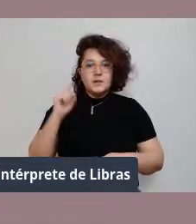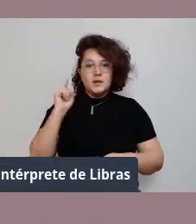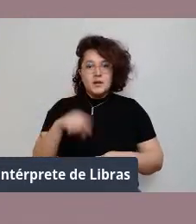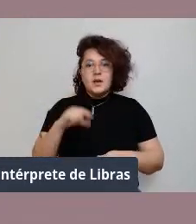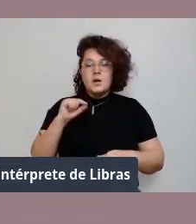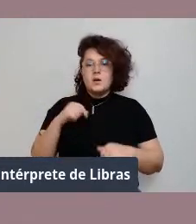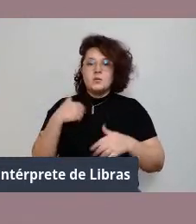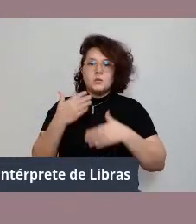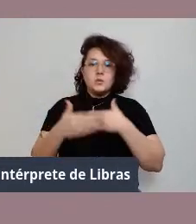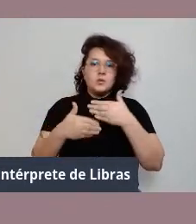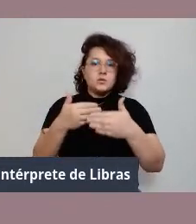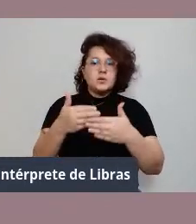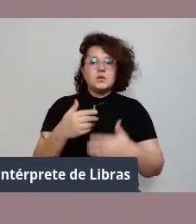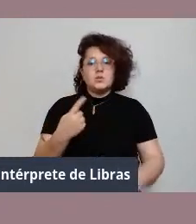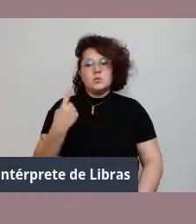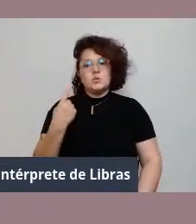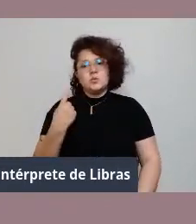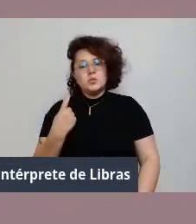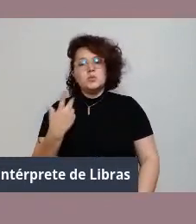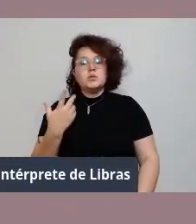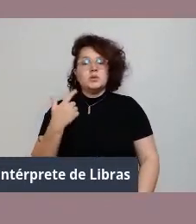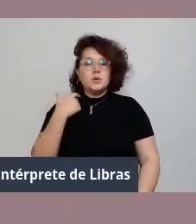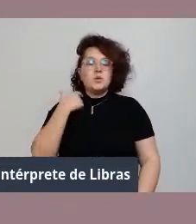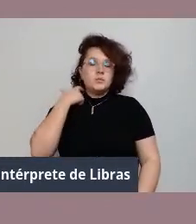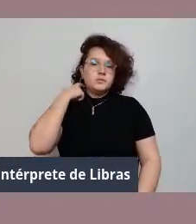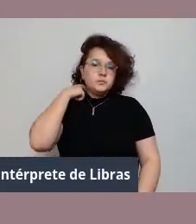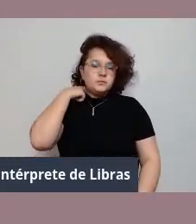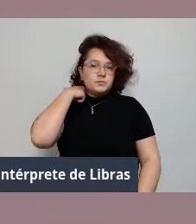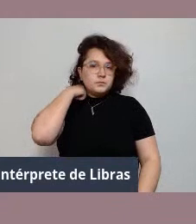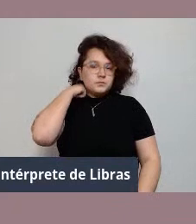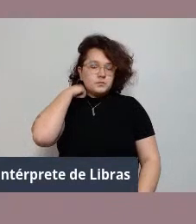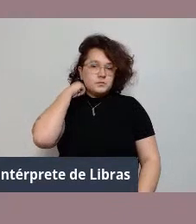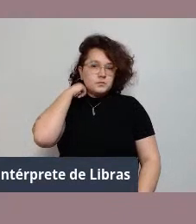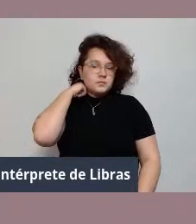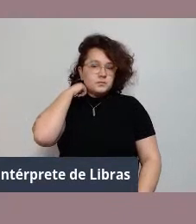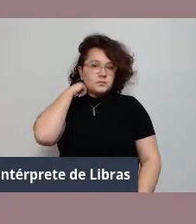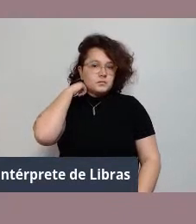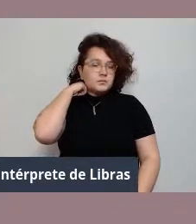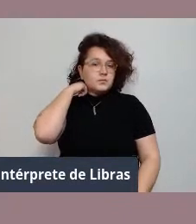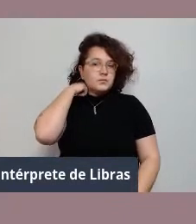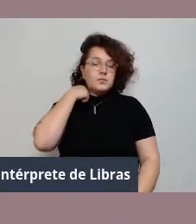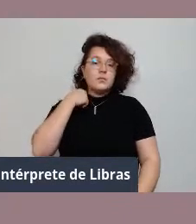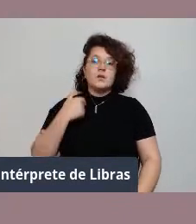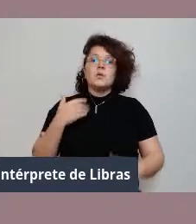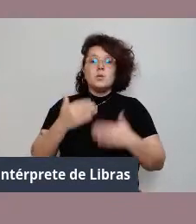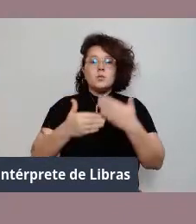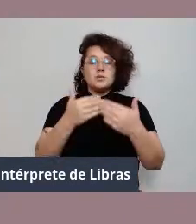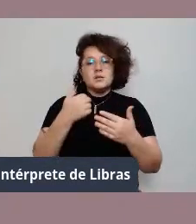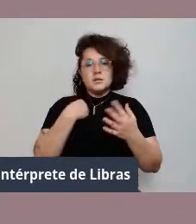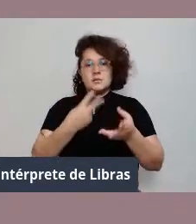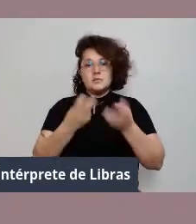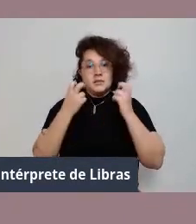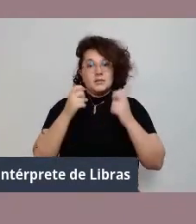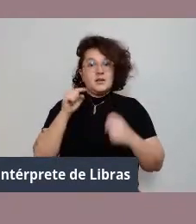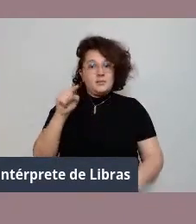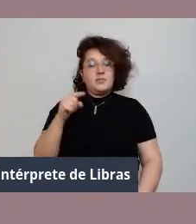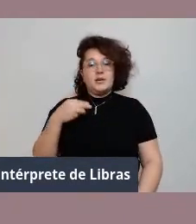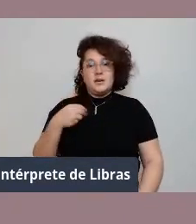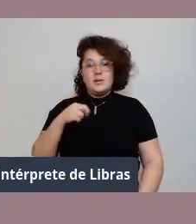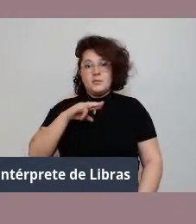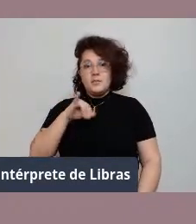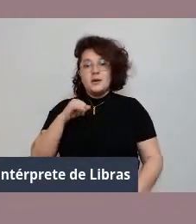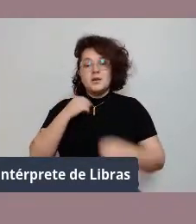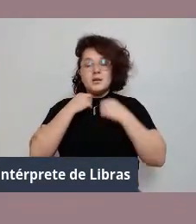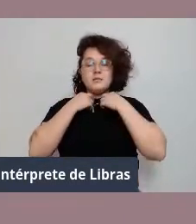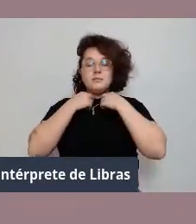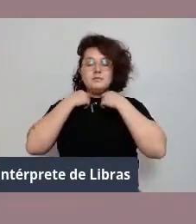processo único, um processo que, como a gente vê também no texto da Ana Maria, a Clarice teve que inventar para esse